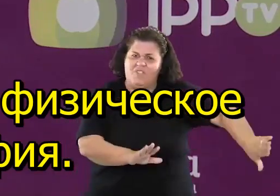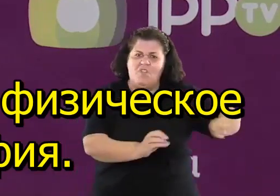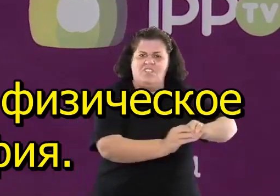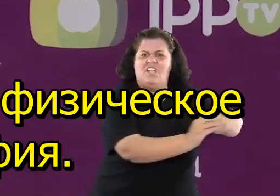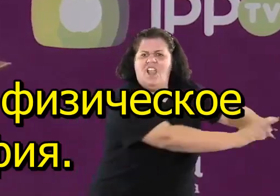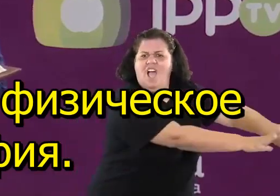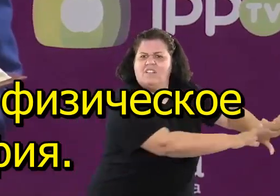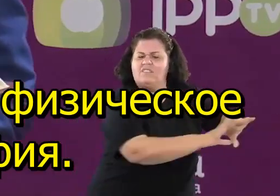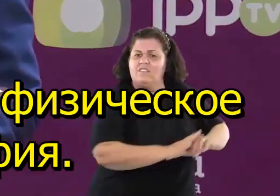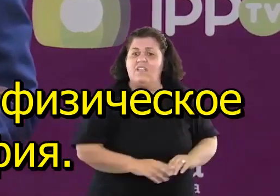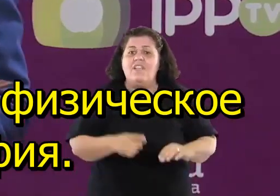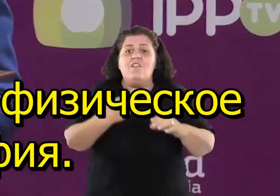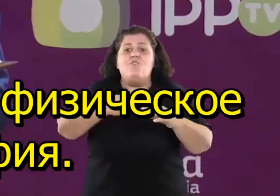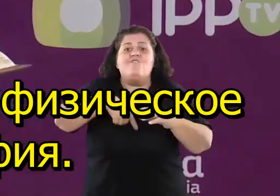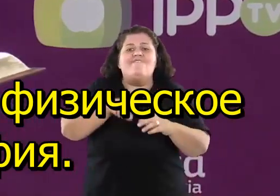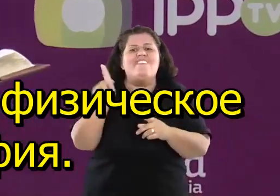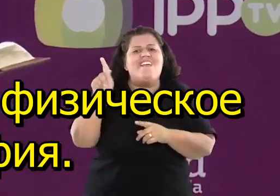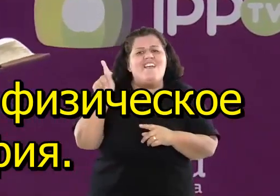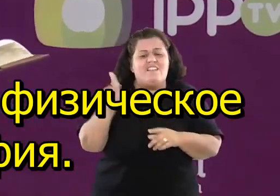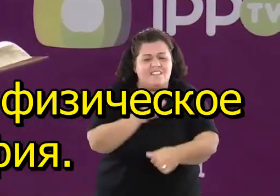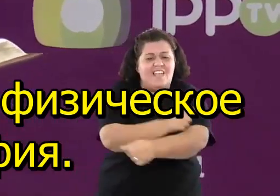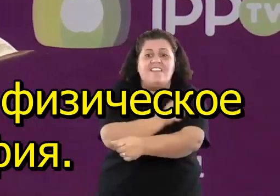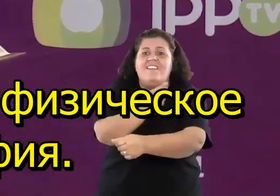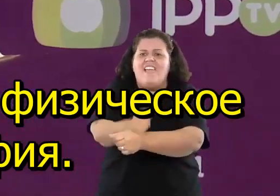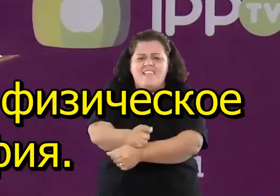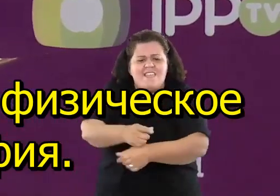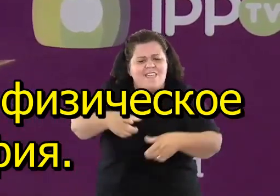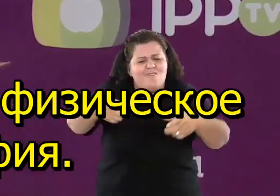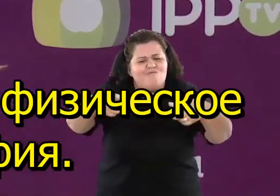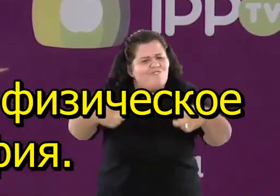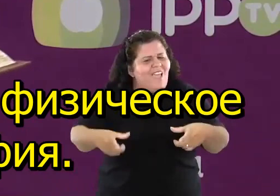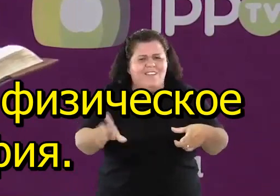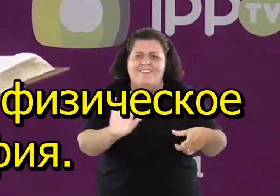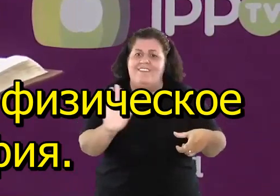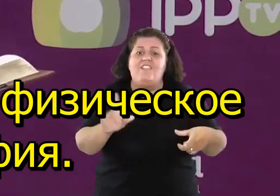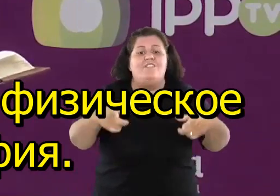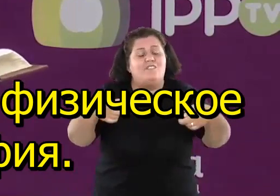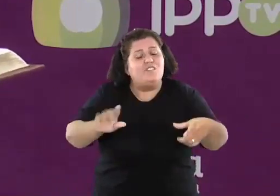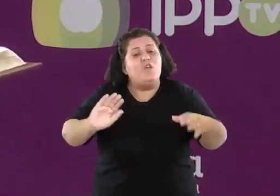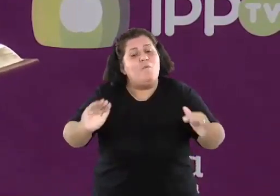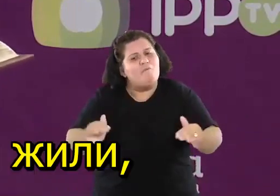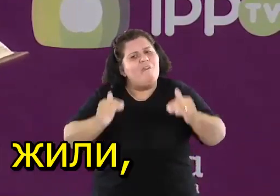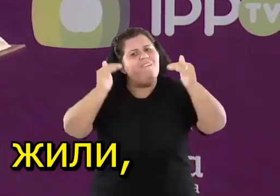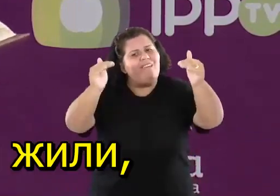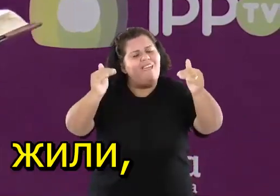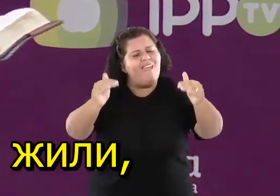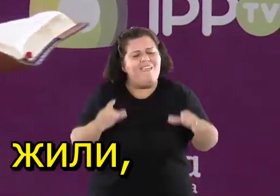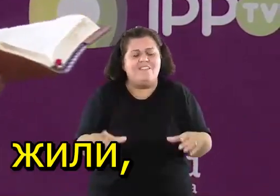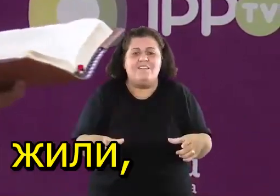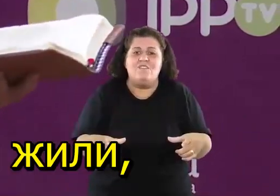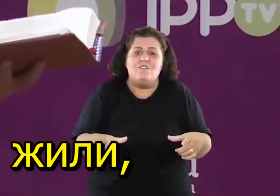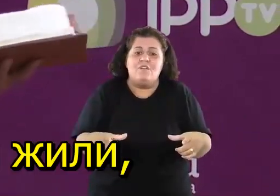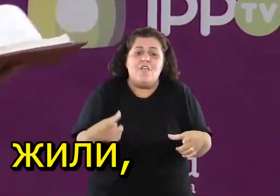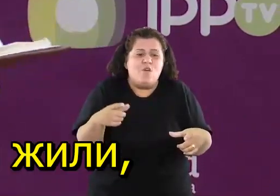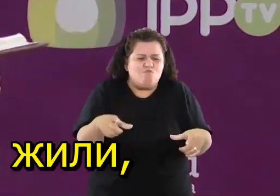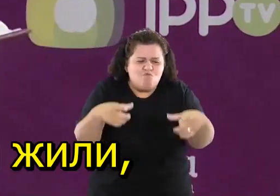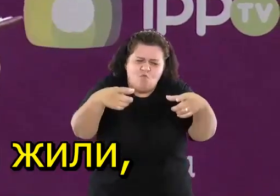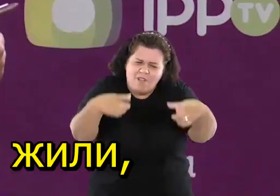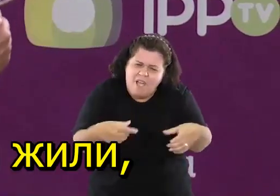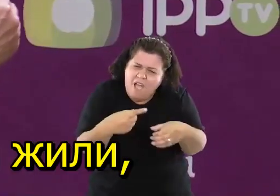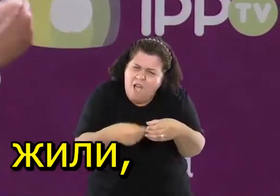Galiléia aqui é mais do que um lugar físico, é mais do que uma geografia. Galiléia era o